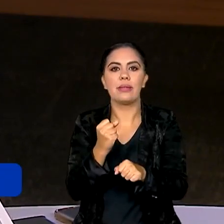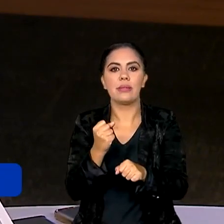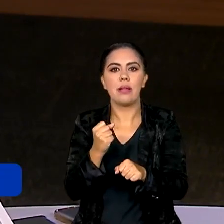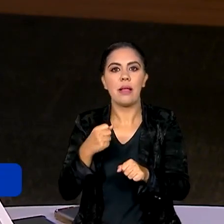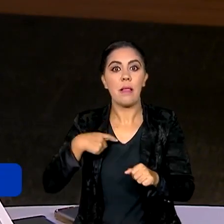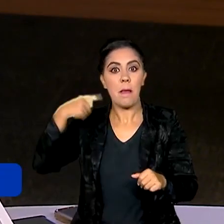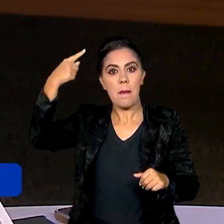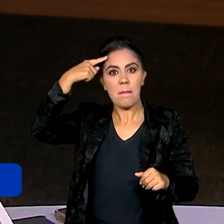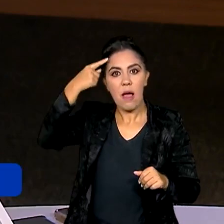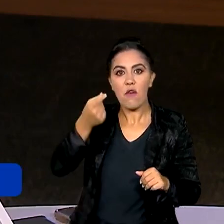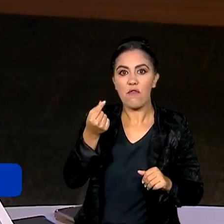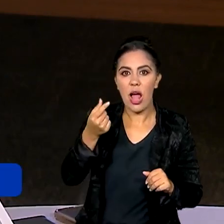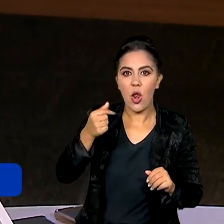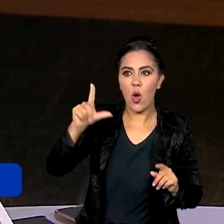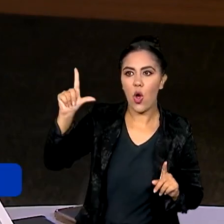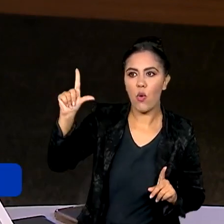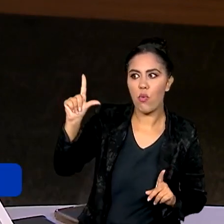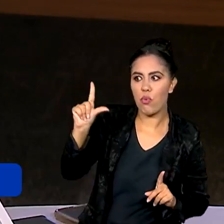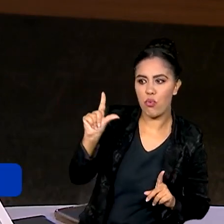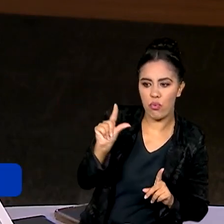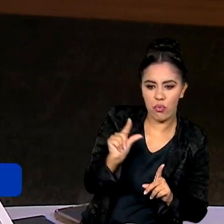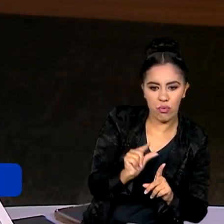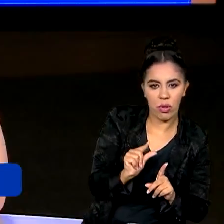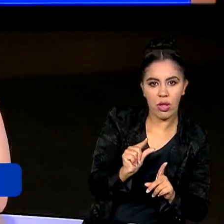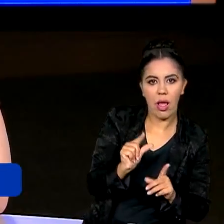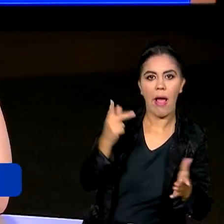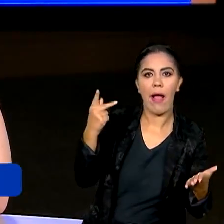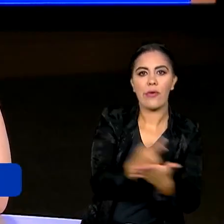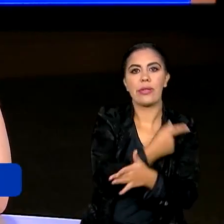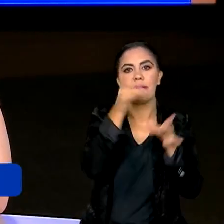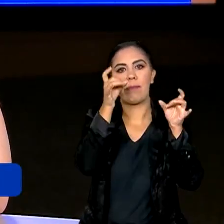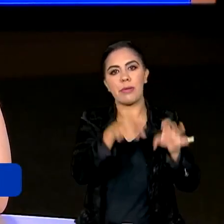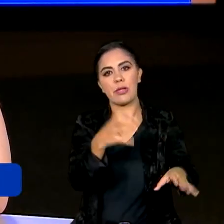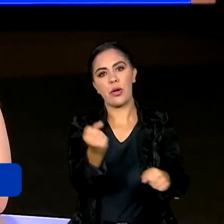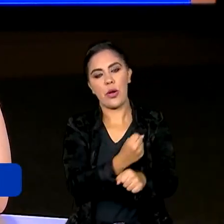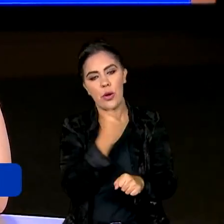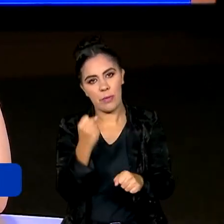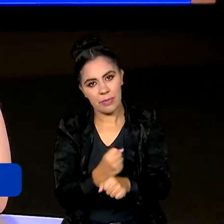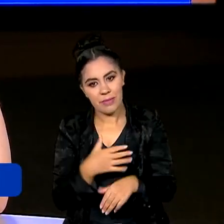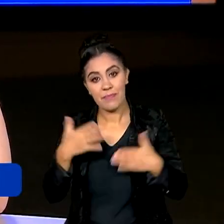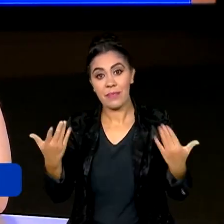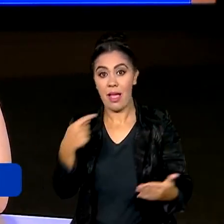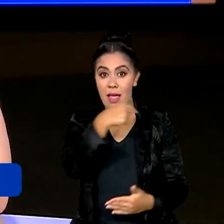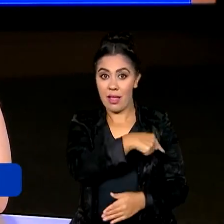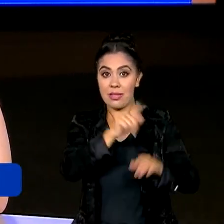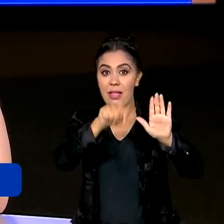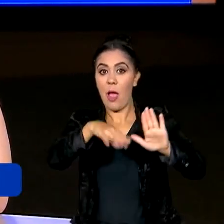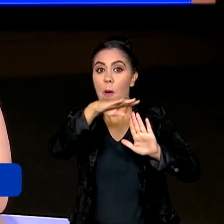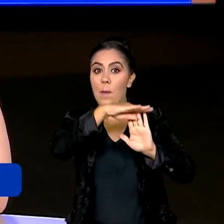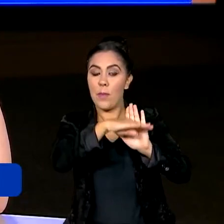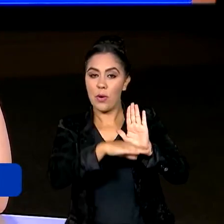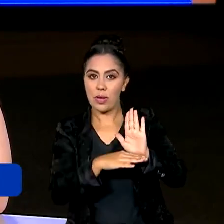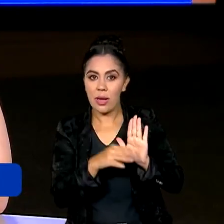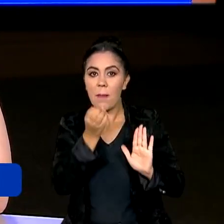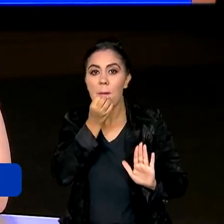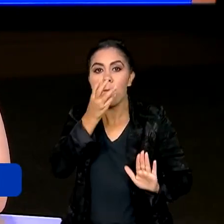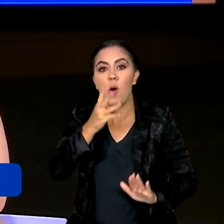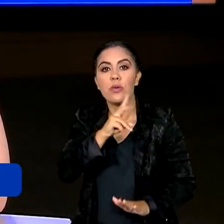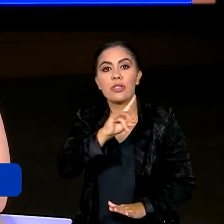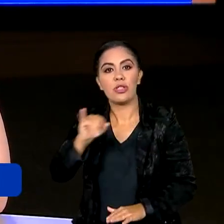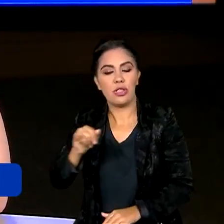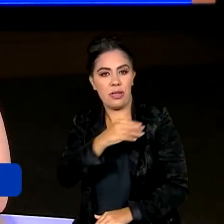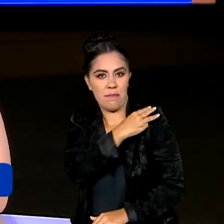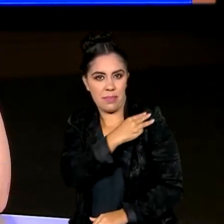preço, elas ficam abandonadas. Este é o Bom Dia Ministro, que hoje recebe o ministro-chefe da Casa Civil,